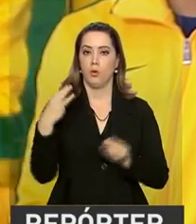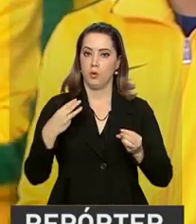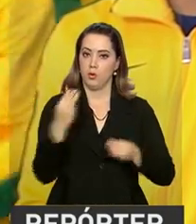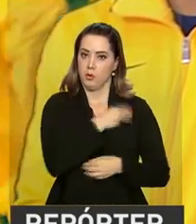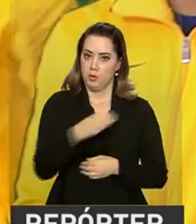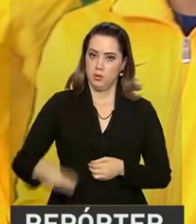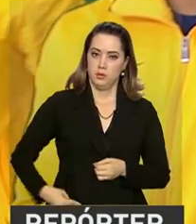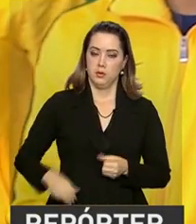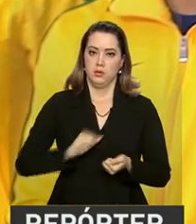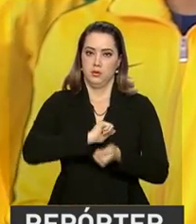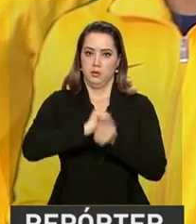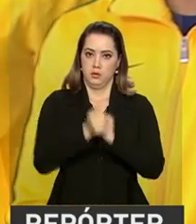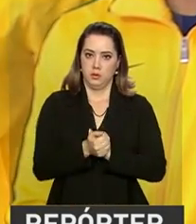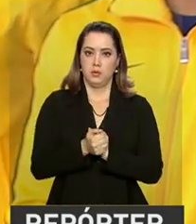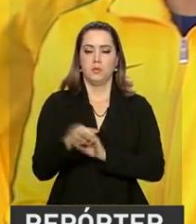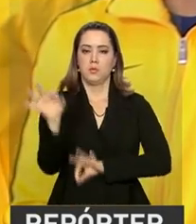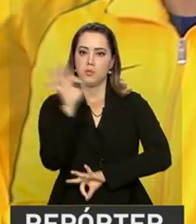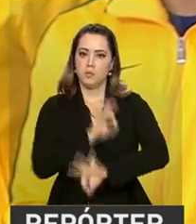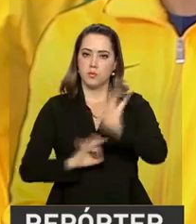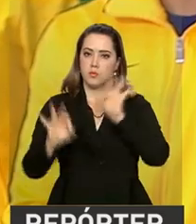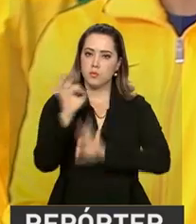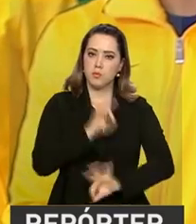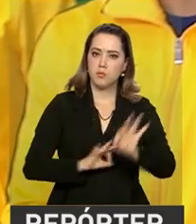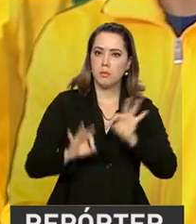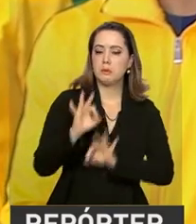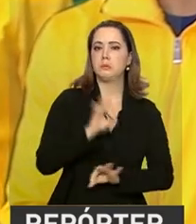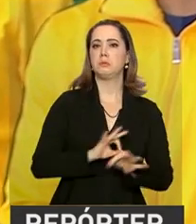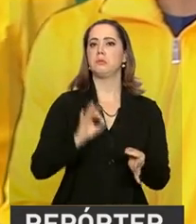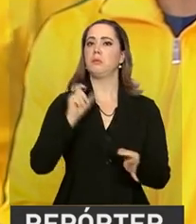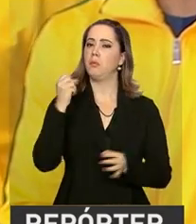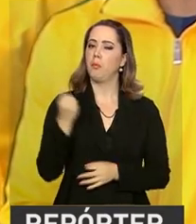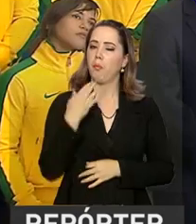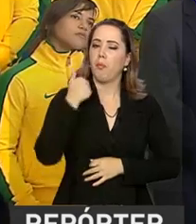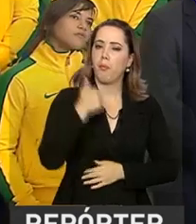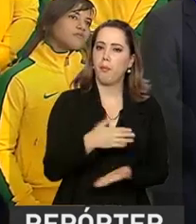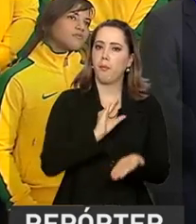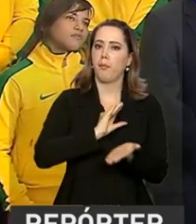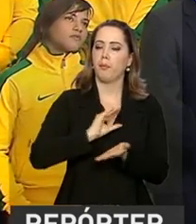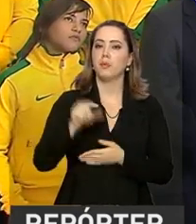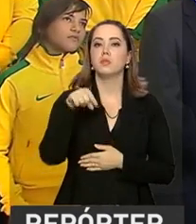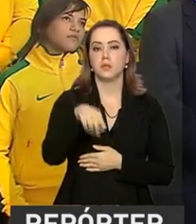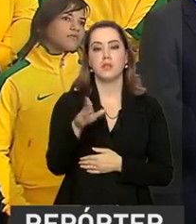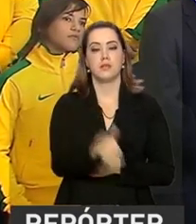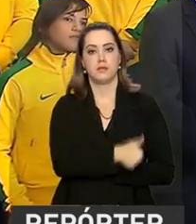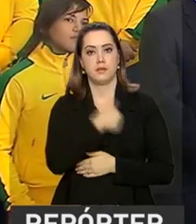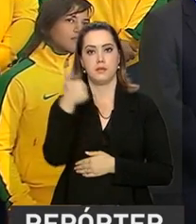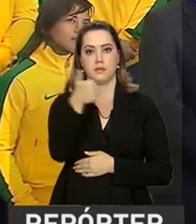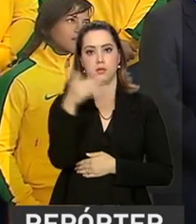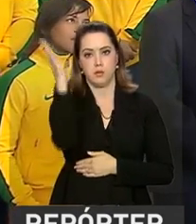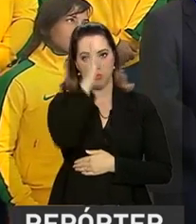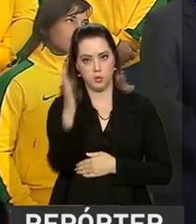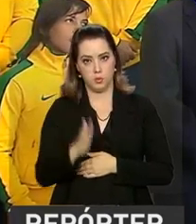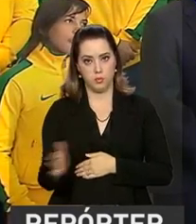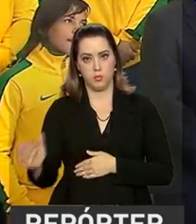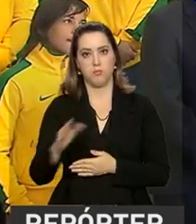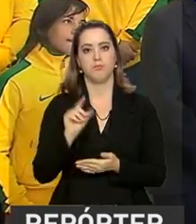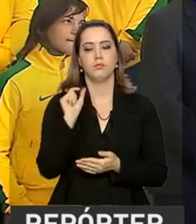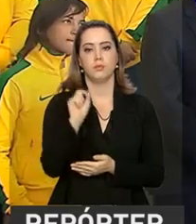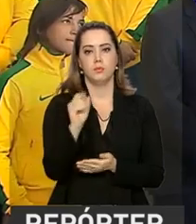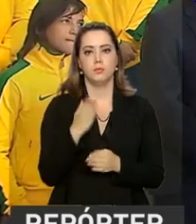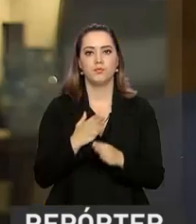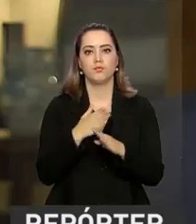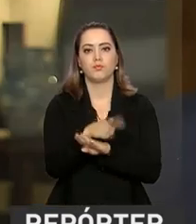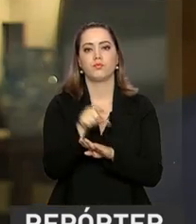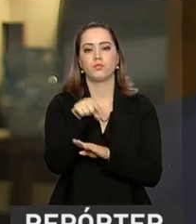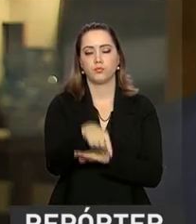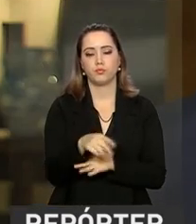que o Brasil se preparou como nunca para uma edição das Olimpíadas e que essa vai ser a melhor participação do país na história dos